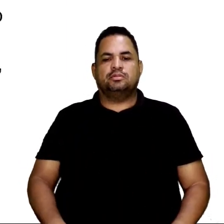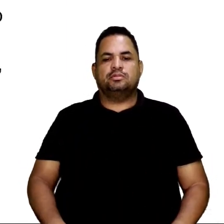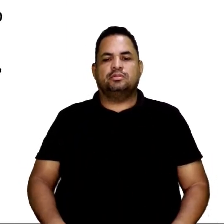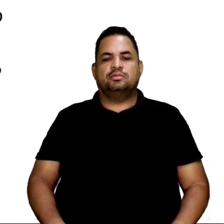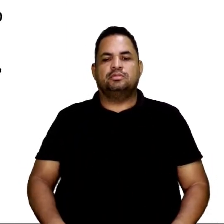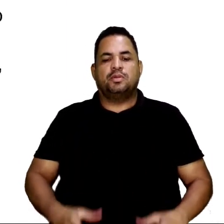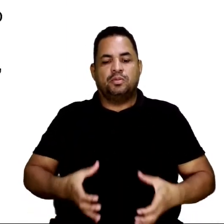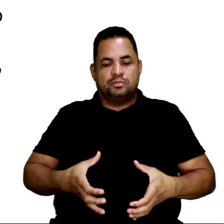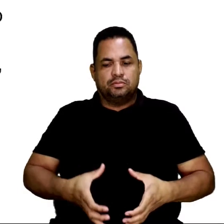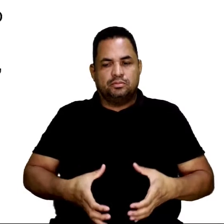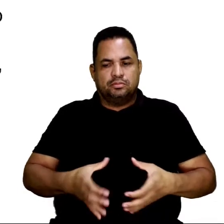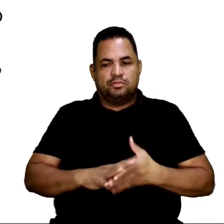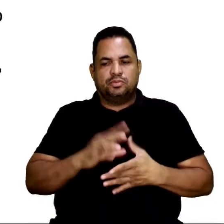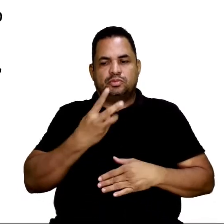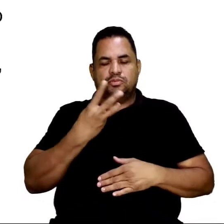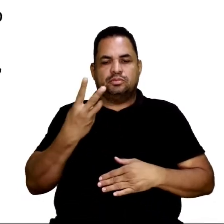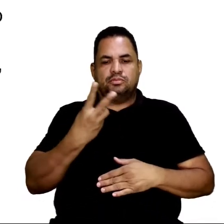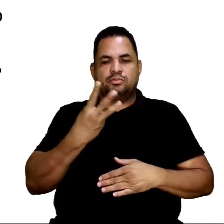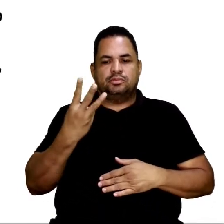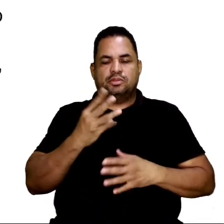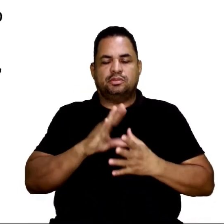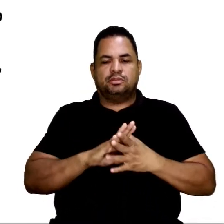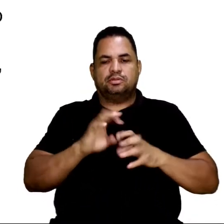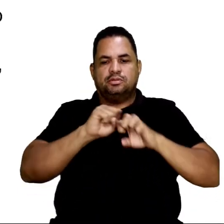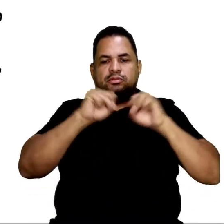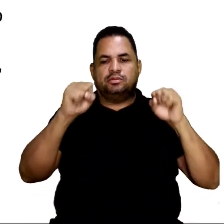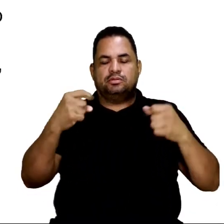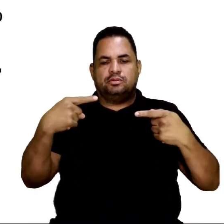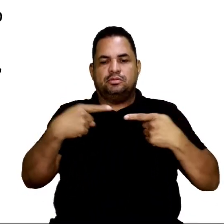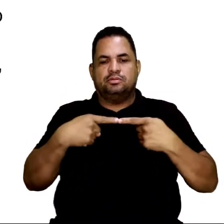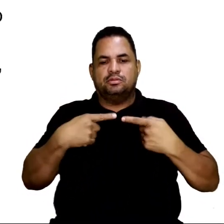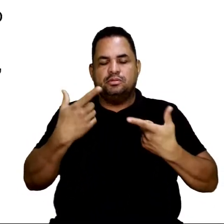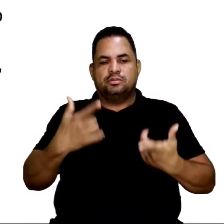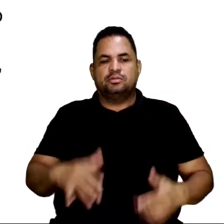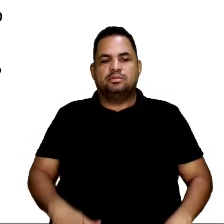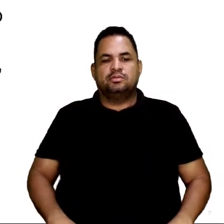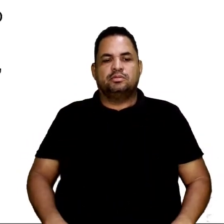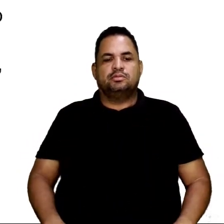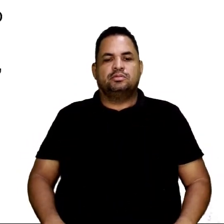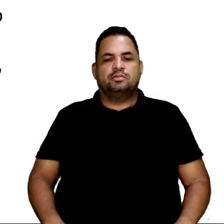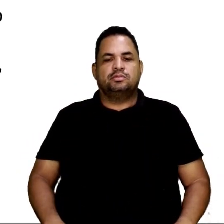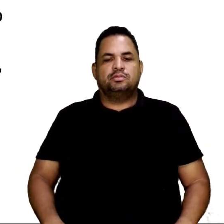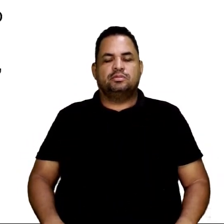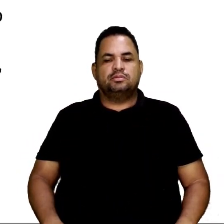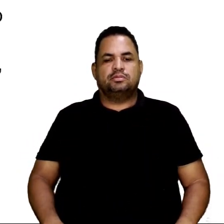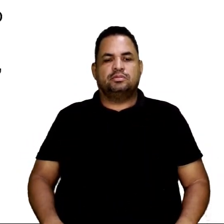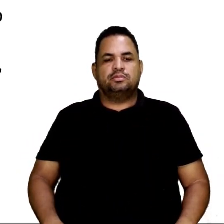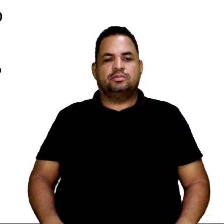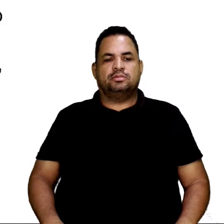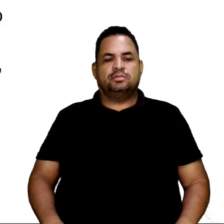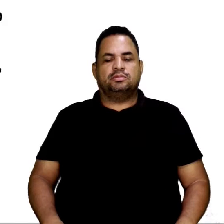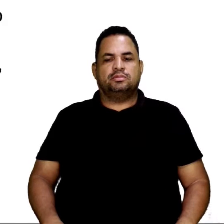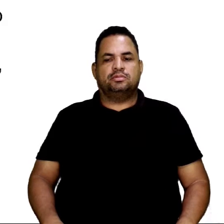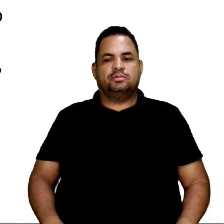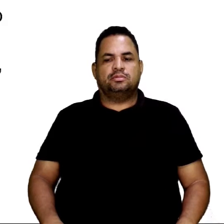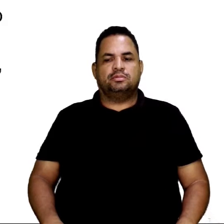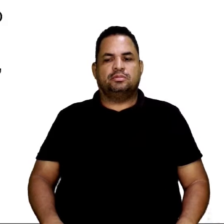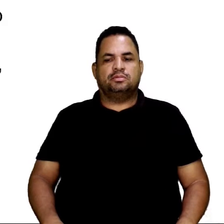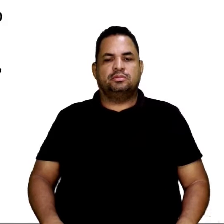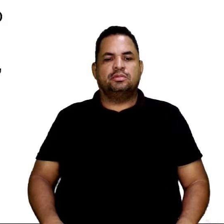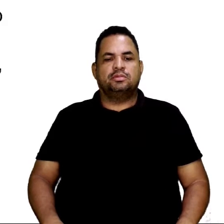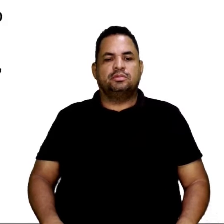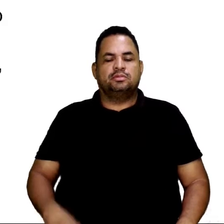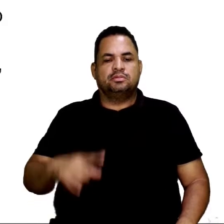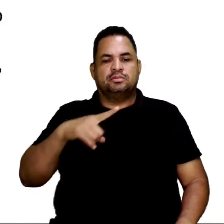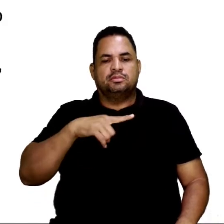genitourinário. Então, os 3 sistemas aí muito conectados, respiratório, digestivo e urinário, né? E reprodutivo, é genito-urinário,